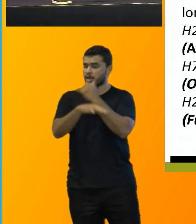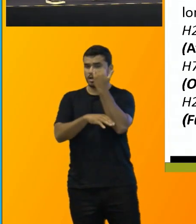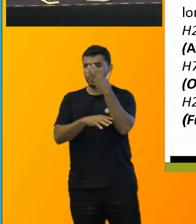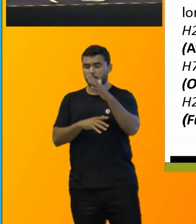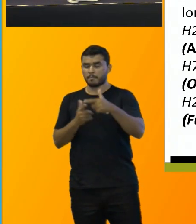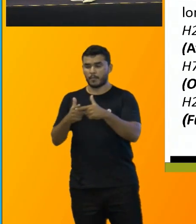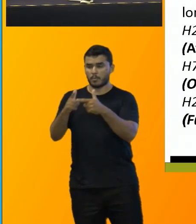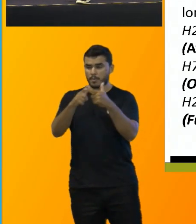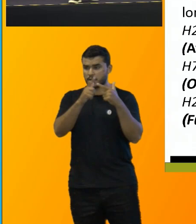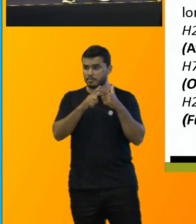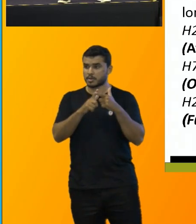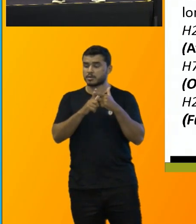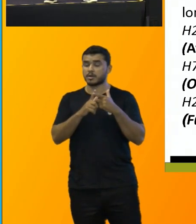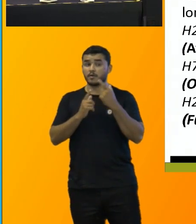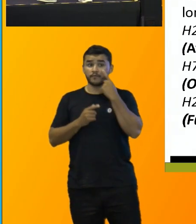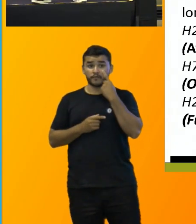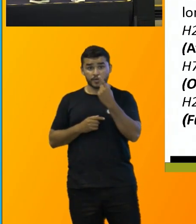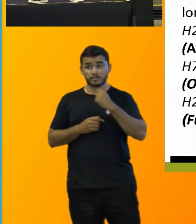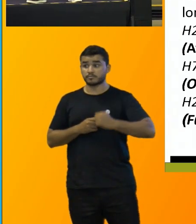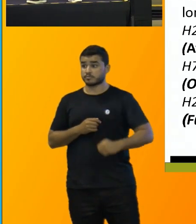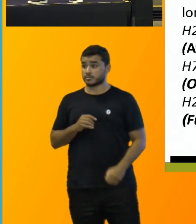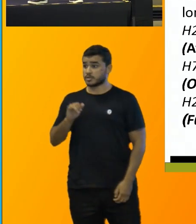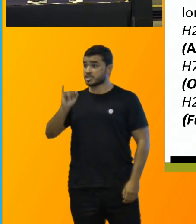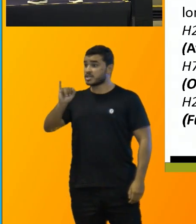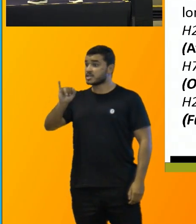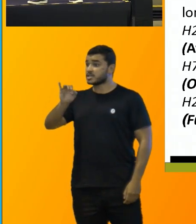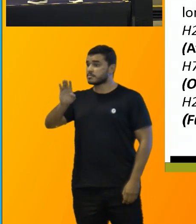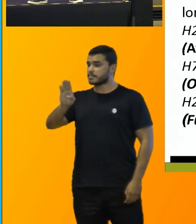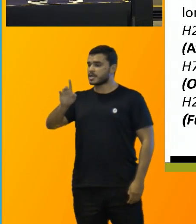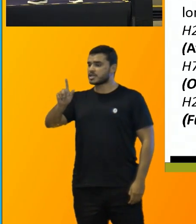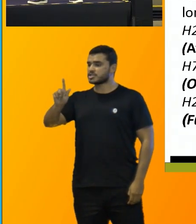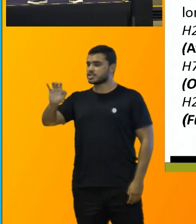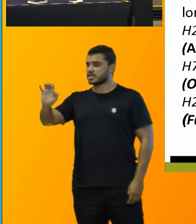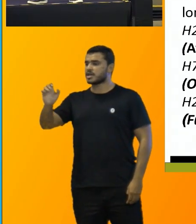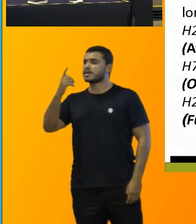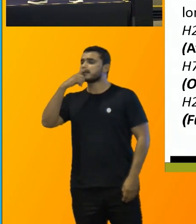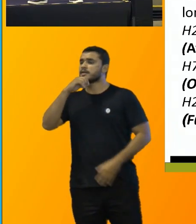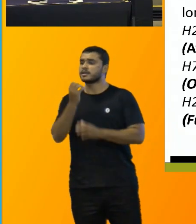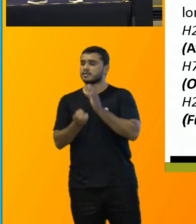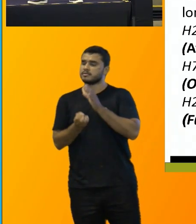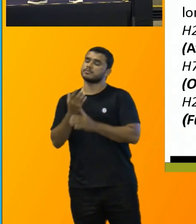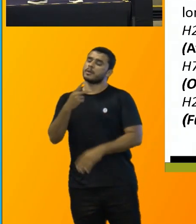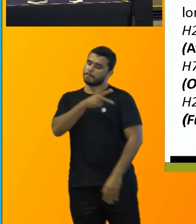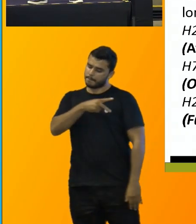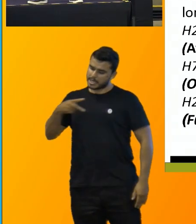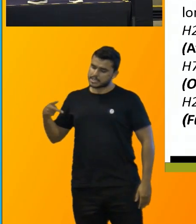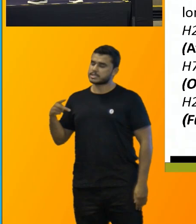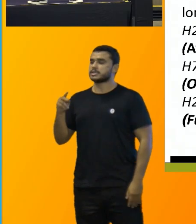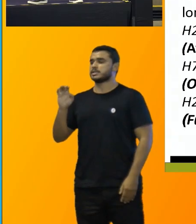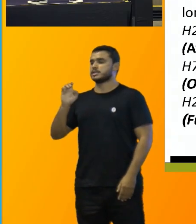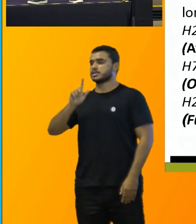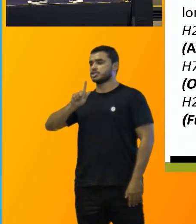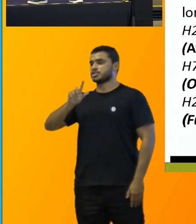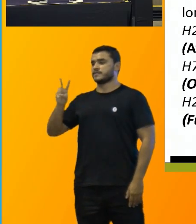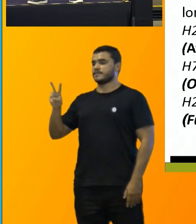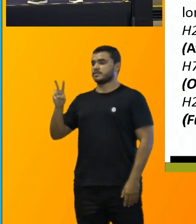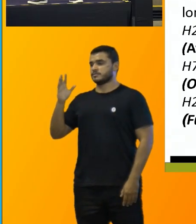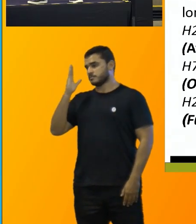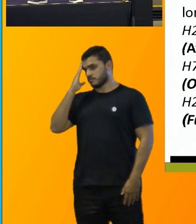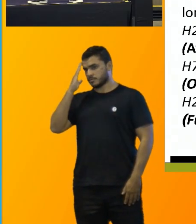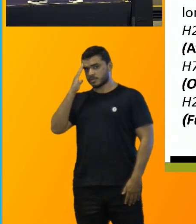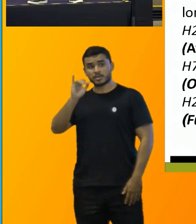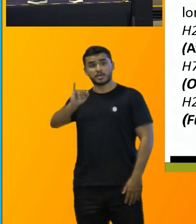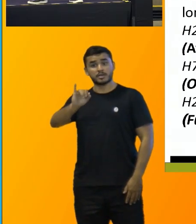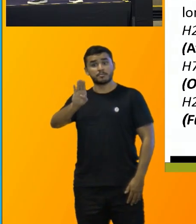IBGE é uma criação da era Vargas, Instituto Brasileiro de Geografia e Estatística? Pois se não sabia, essa é